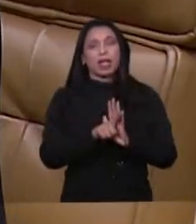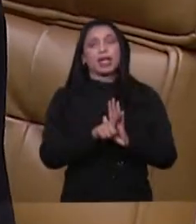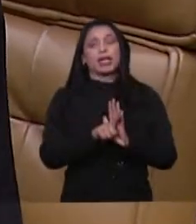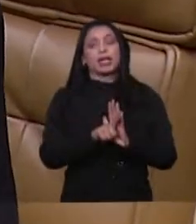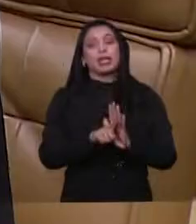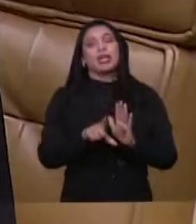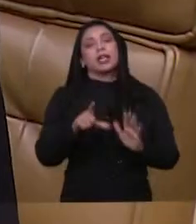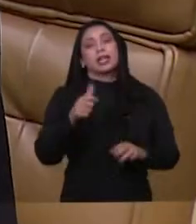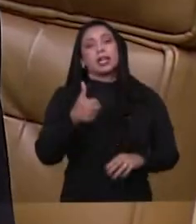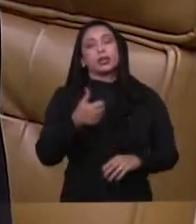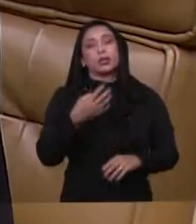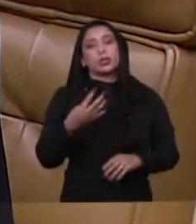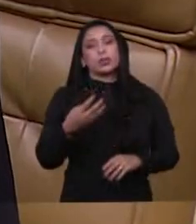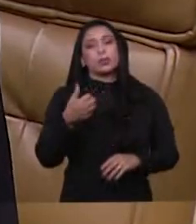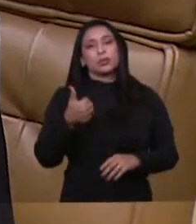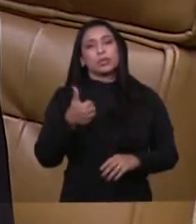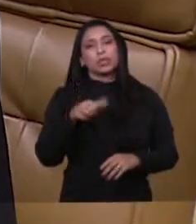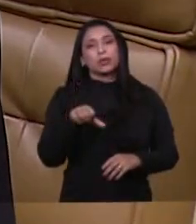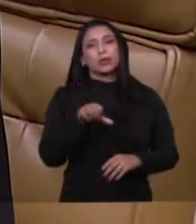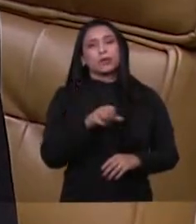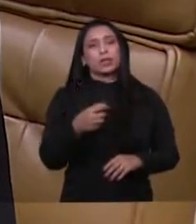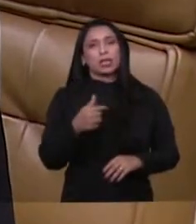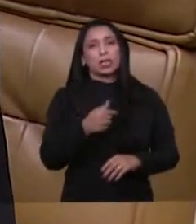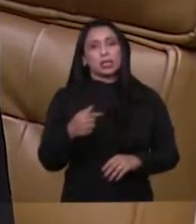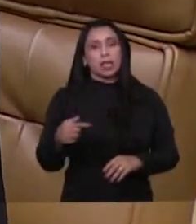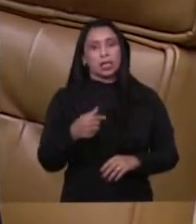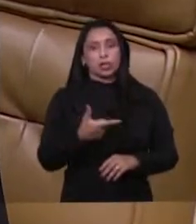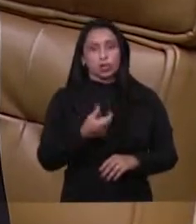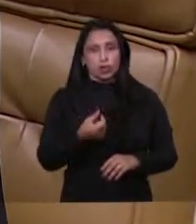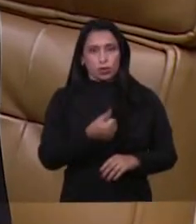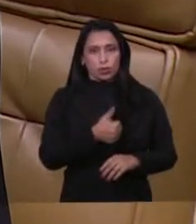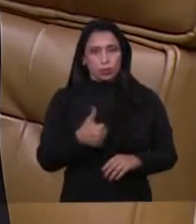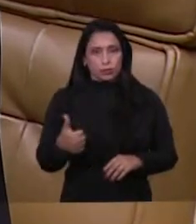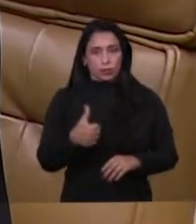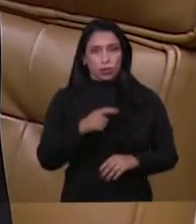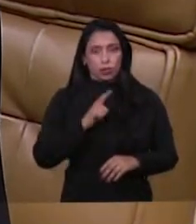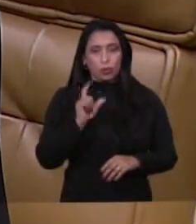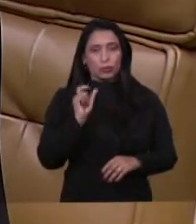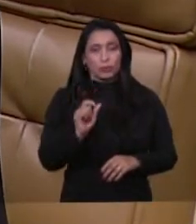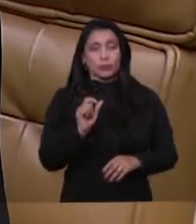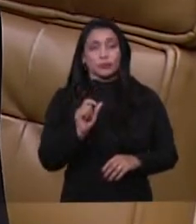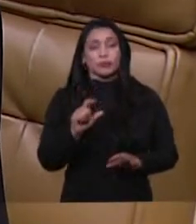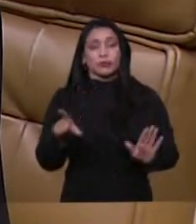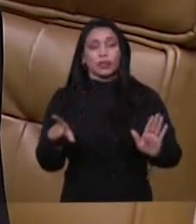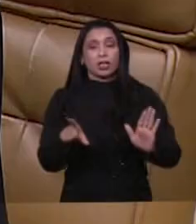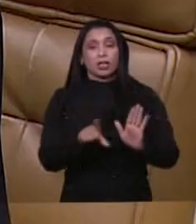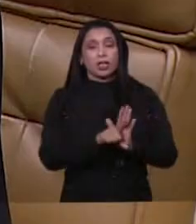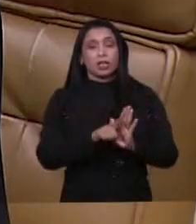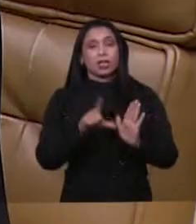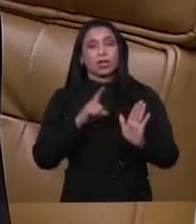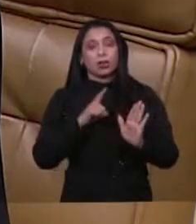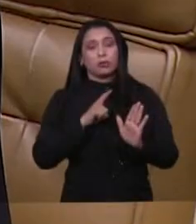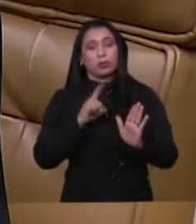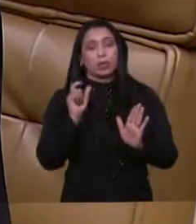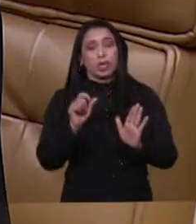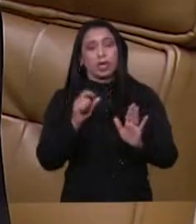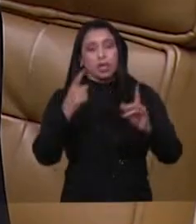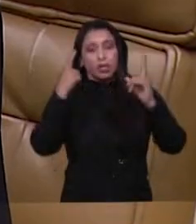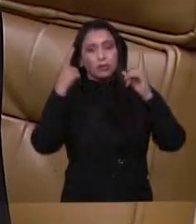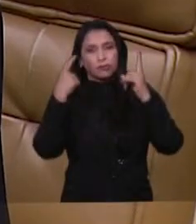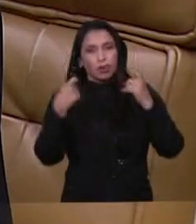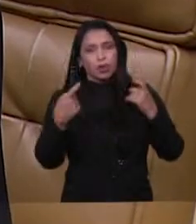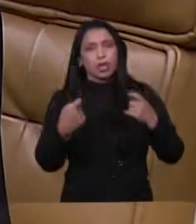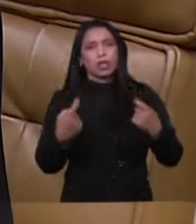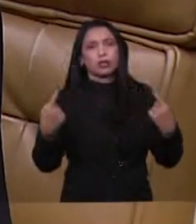Lei 14.197, de 2021, nominados pelo legislador como abolição violenta do Estado